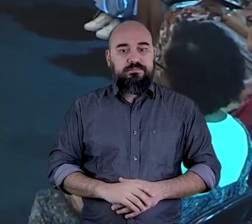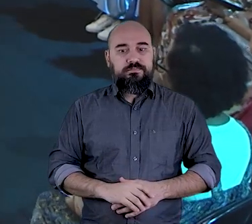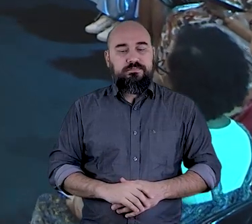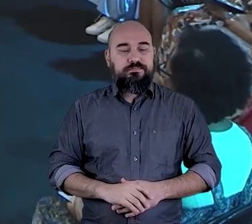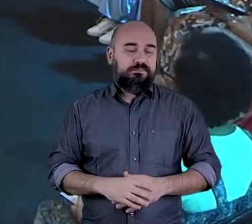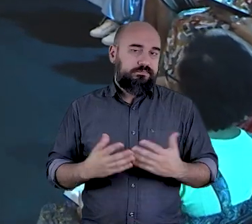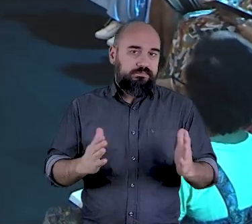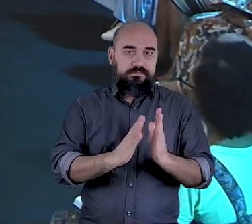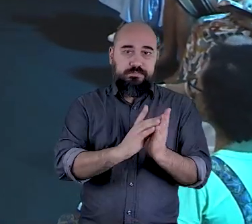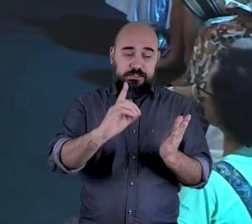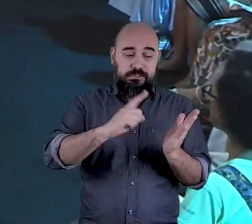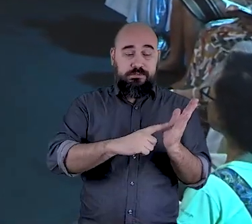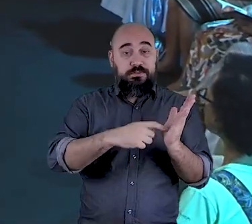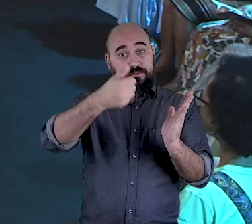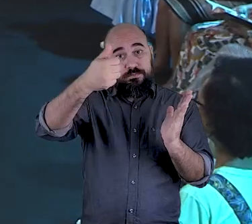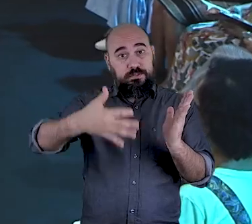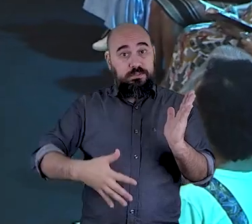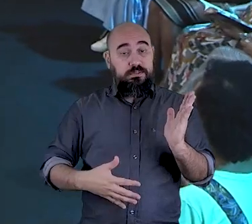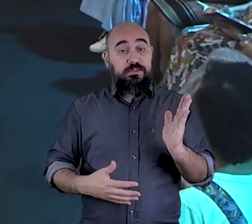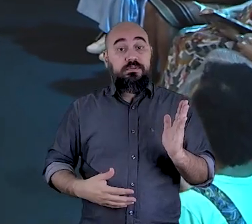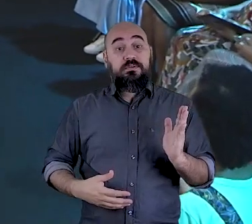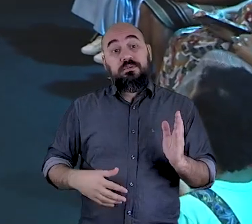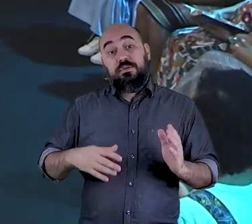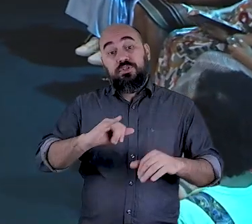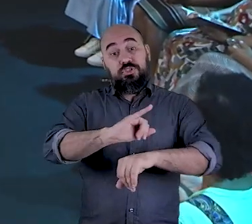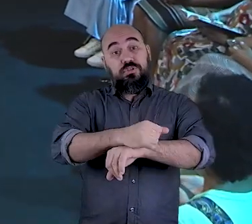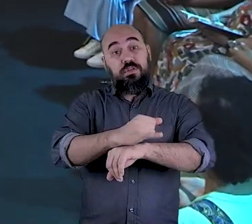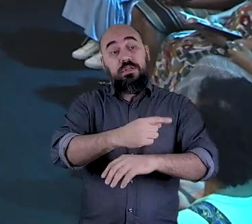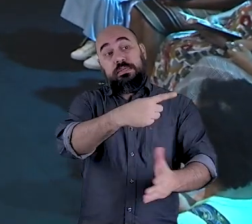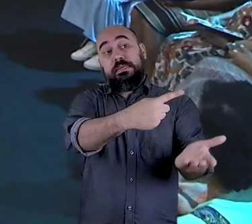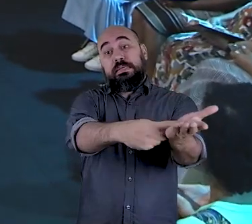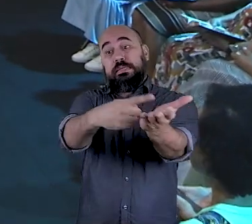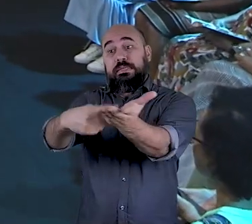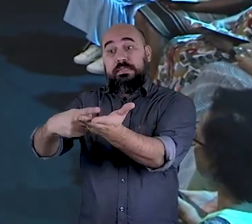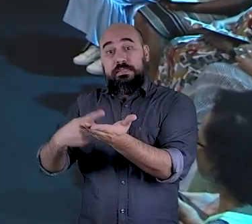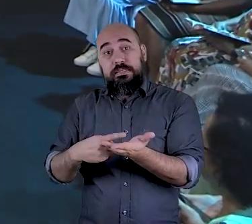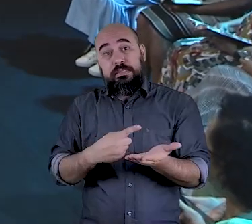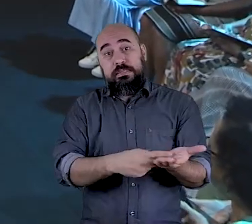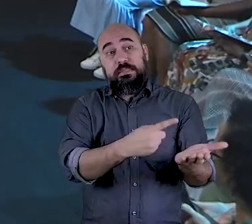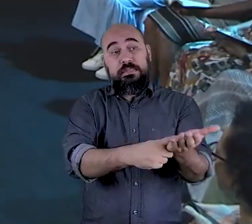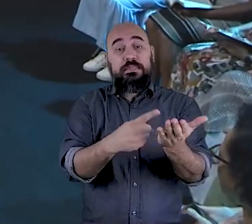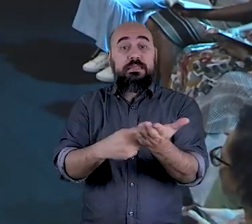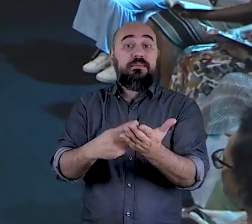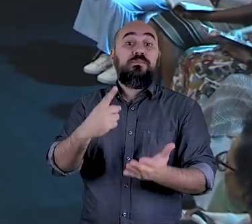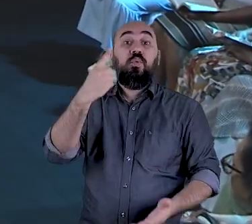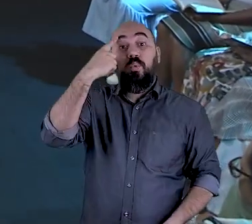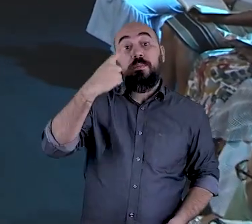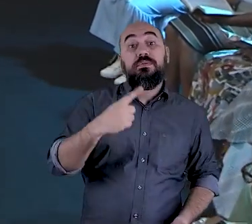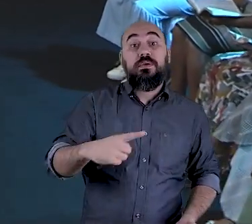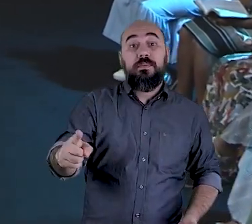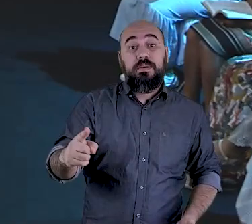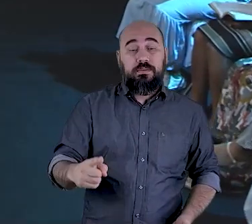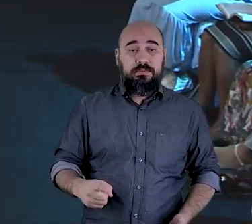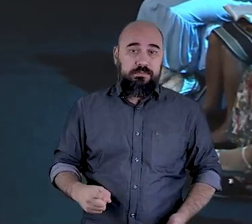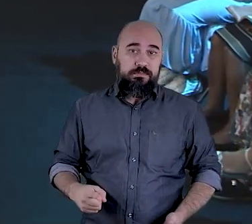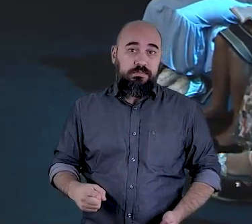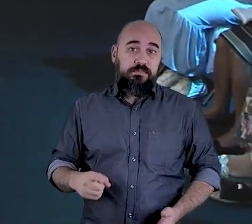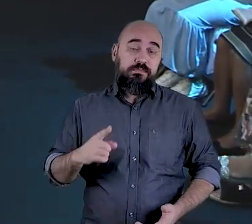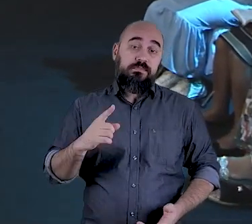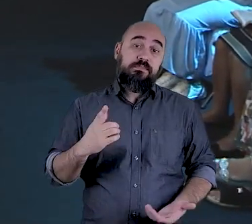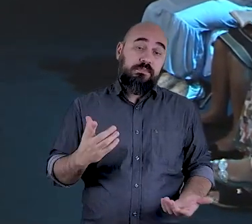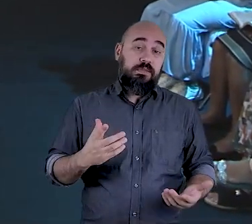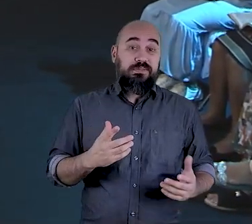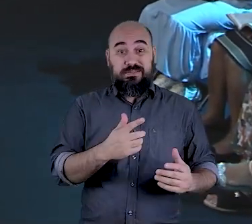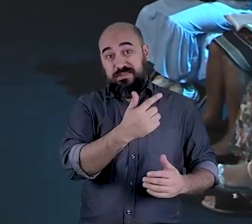Jesus firmaria pacto com muitos por uma semana 69 semanas dá 70 semanas